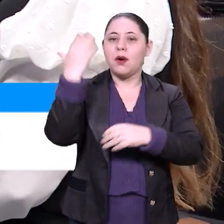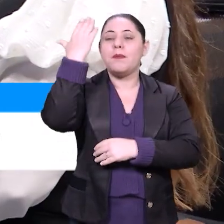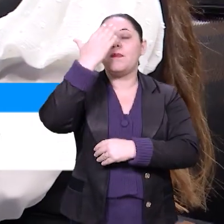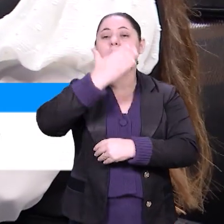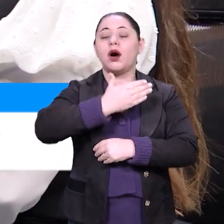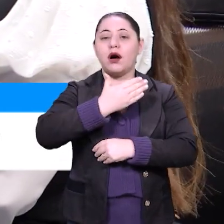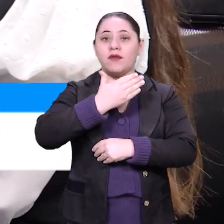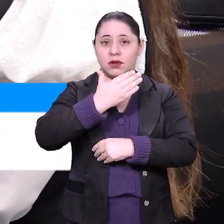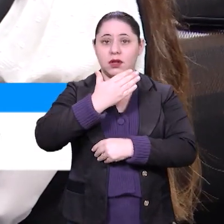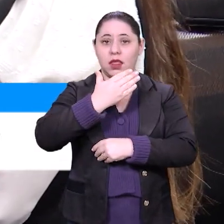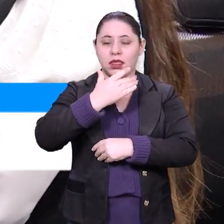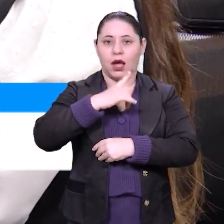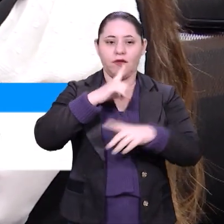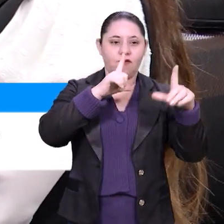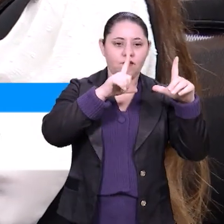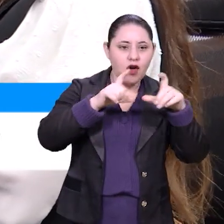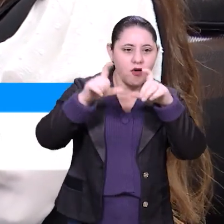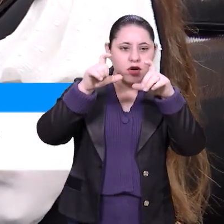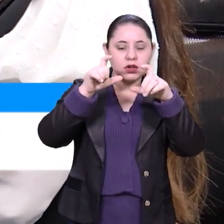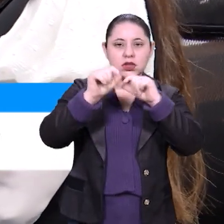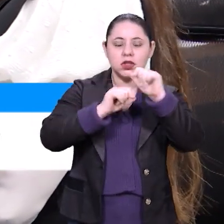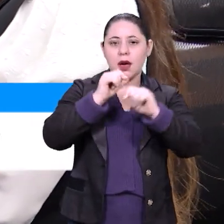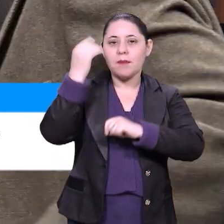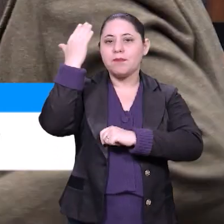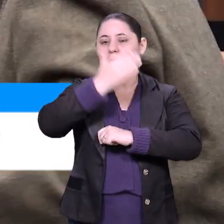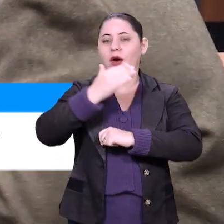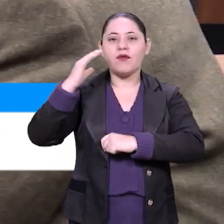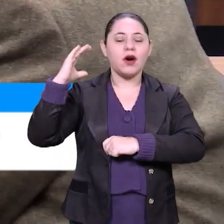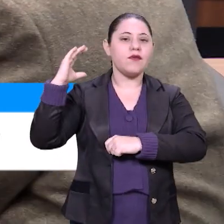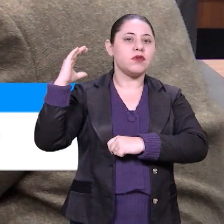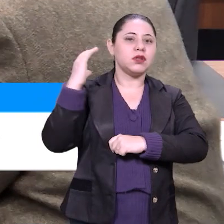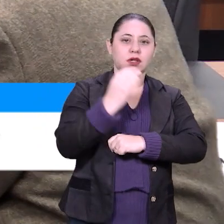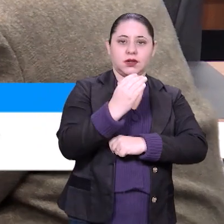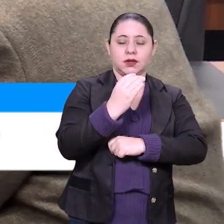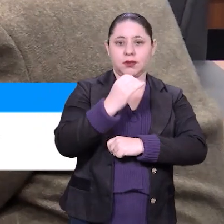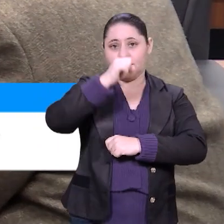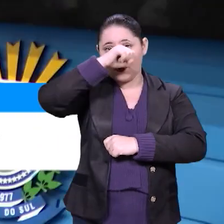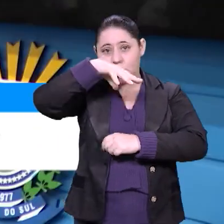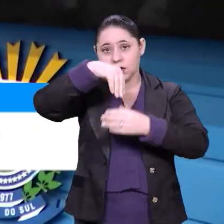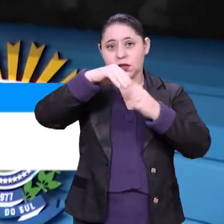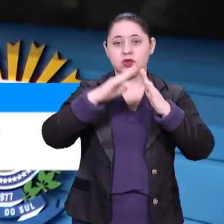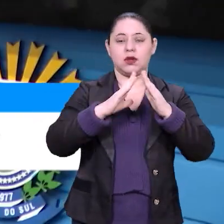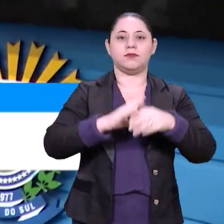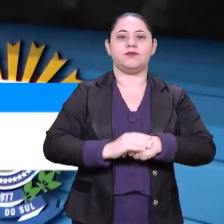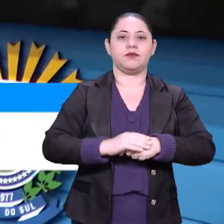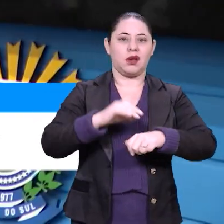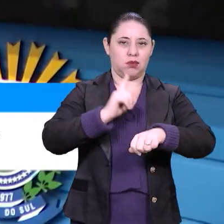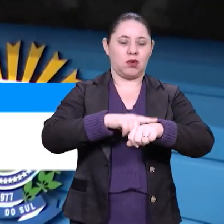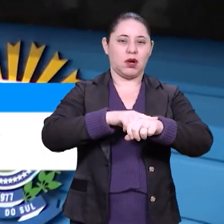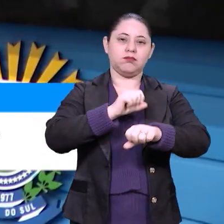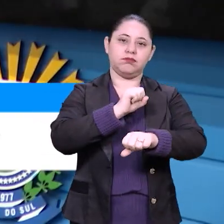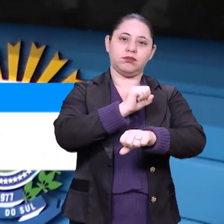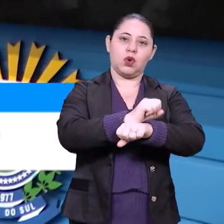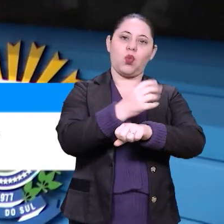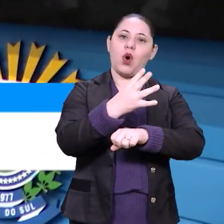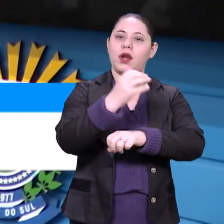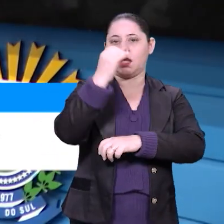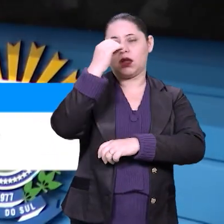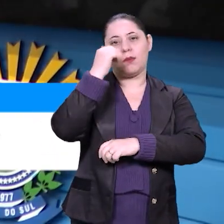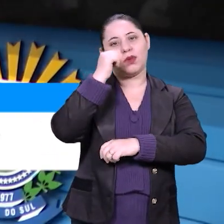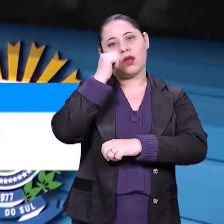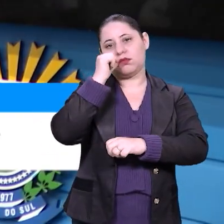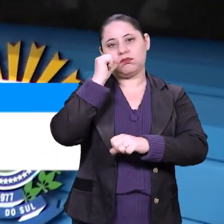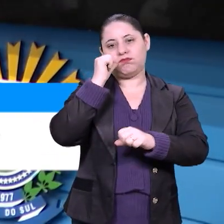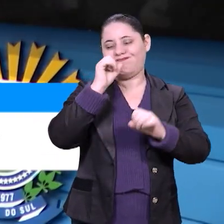é necessário para que se colham provas que materializem os crimes de violência doméstica. Durante a suspensão, cerca de